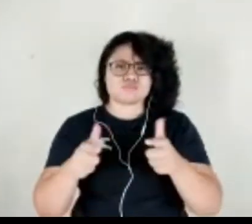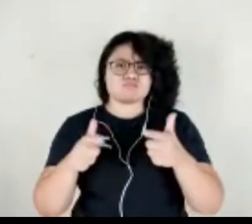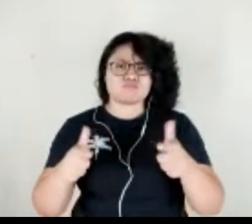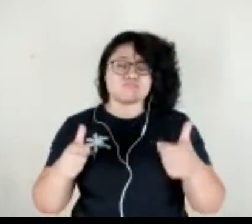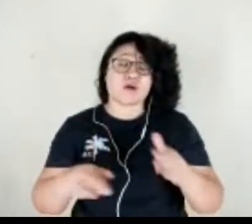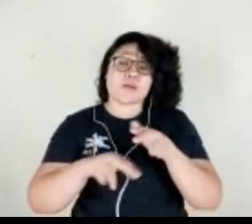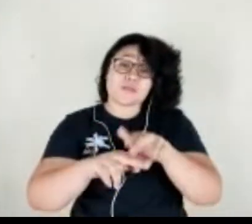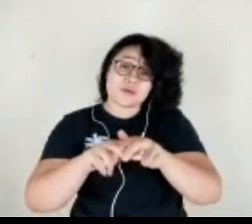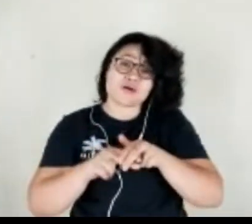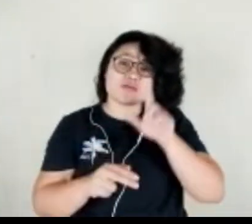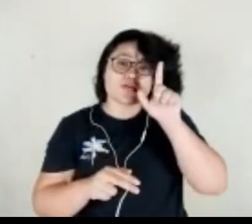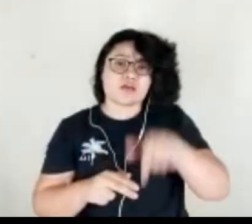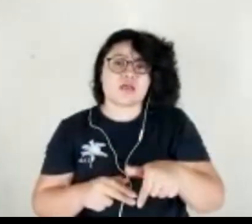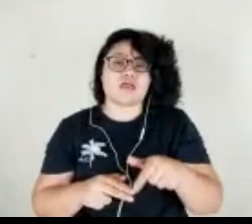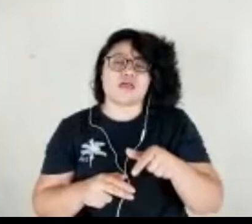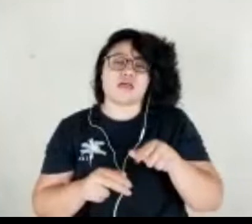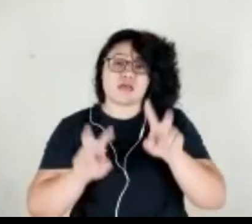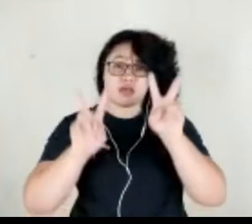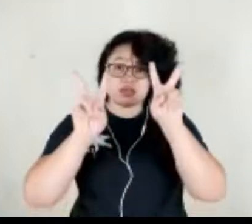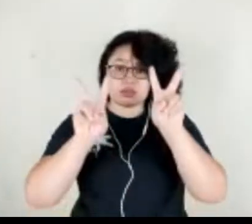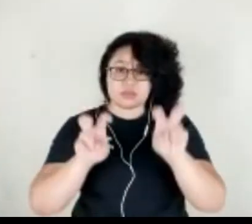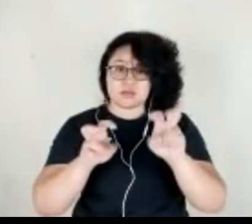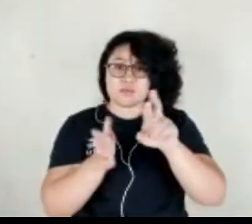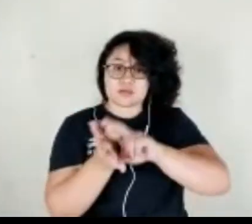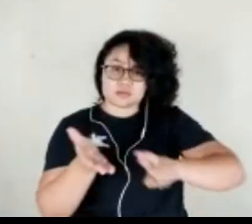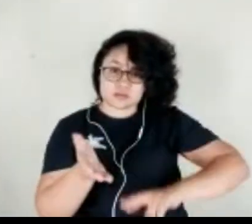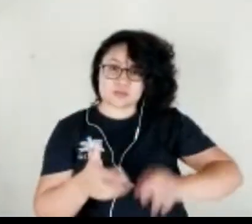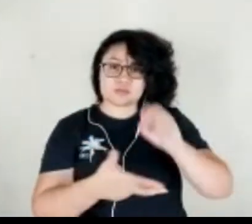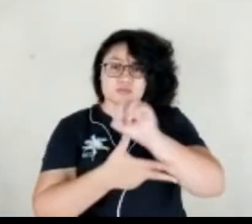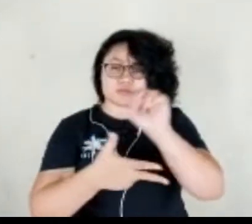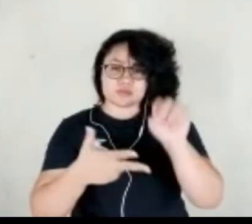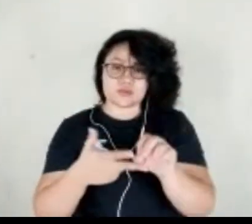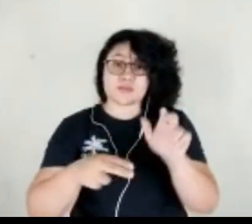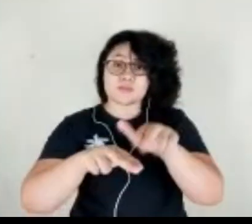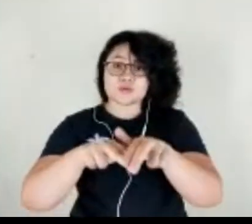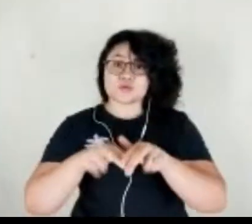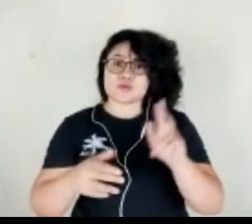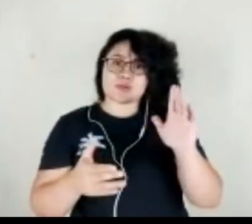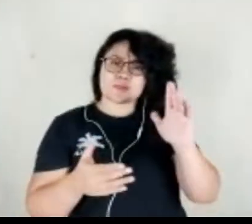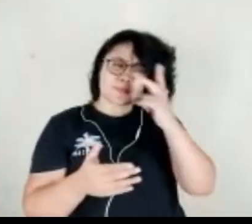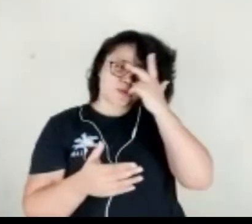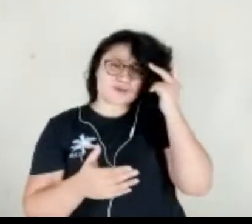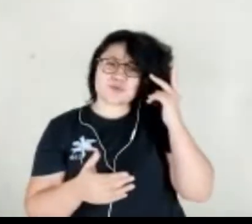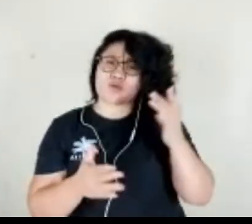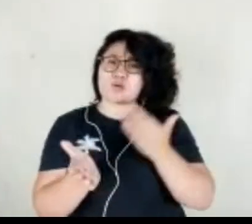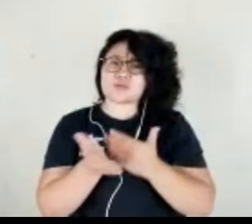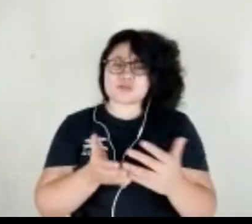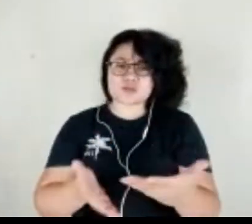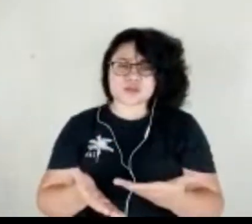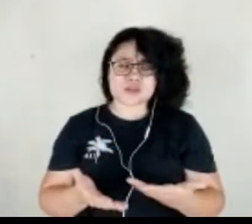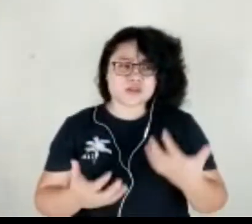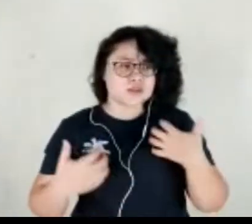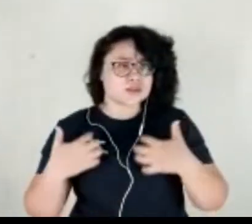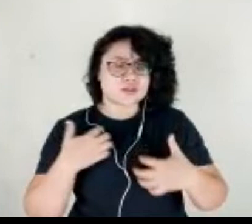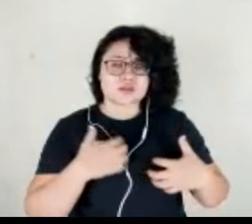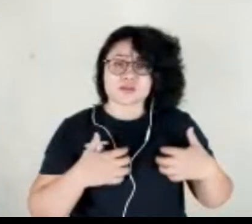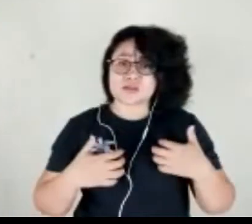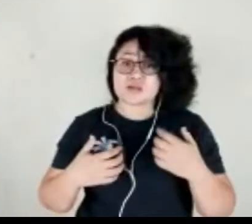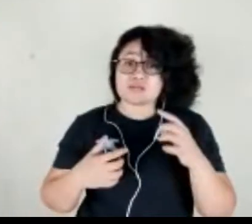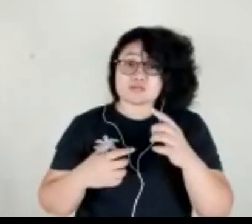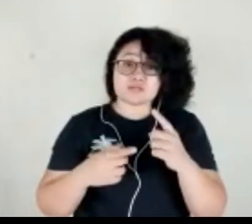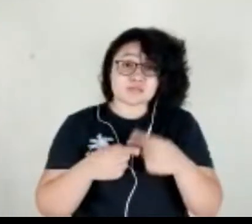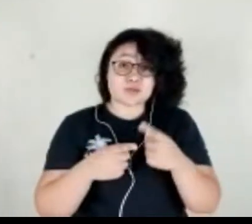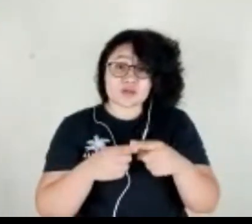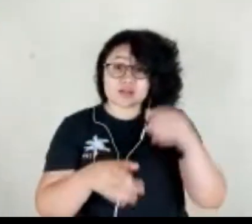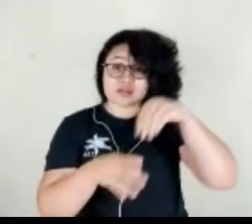ela quando ela veio como tema do Enem, né, e muita gente ficou desesperada, porque realmente é algo que a gente